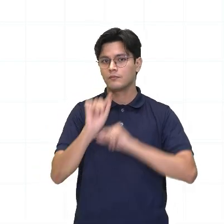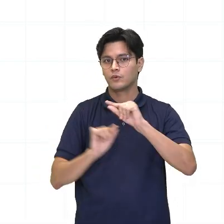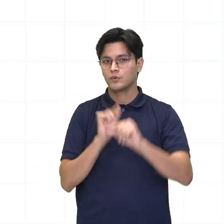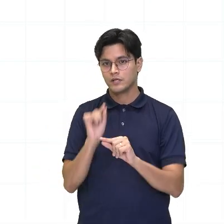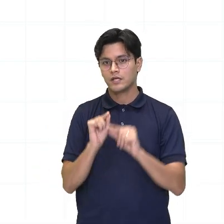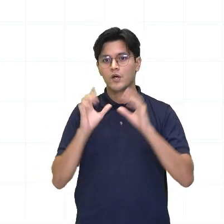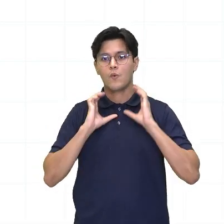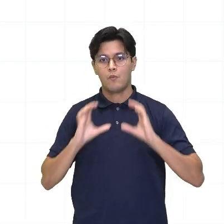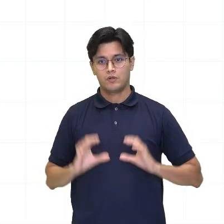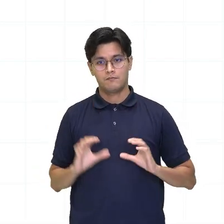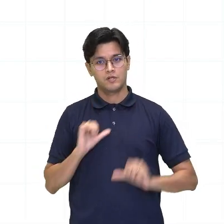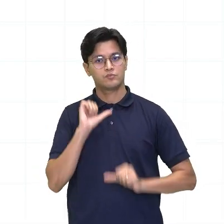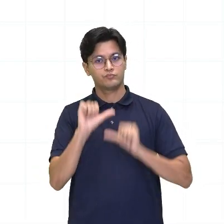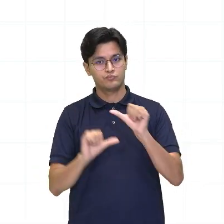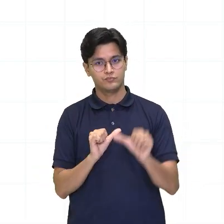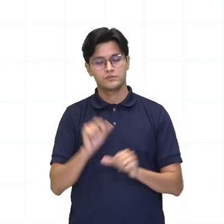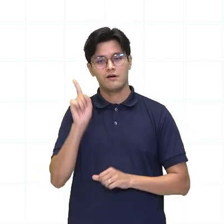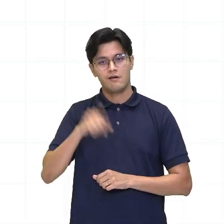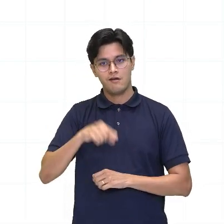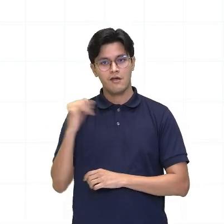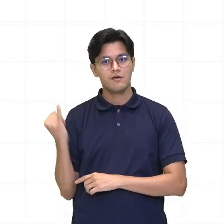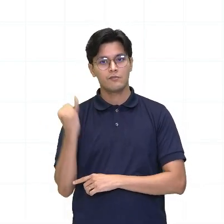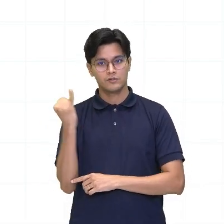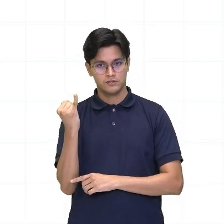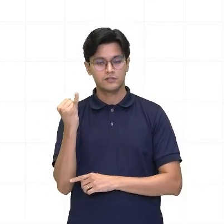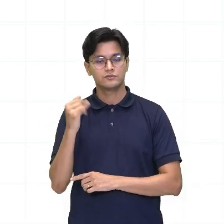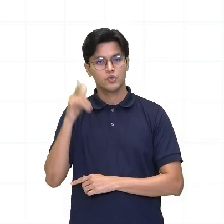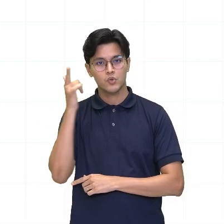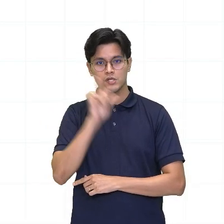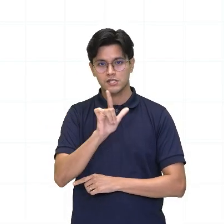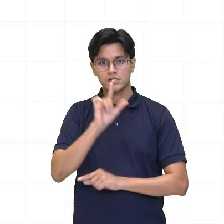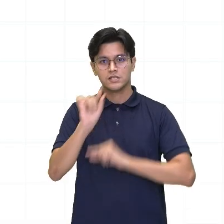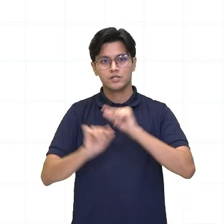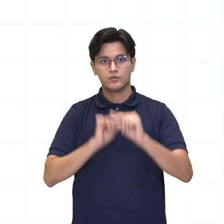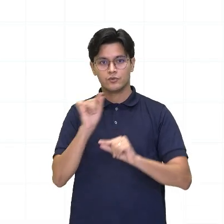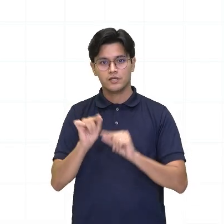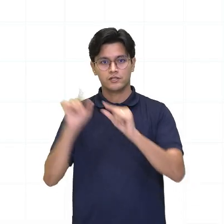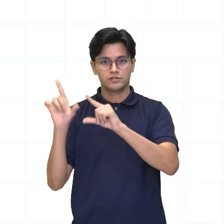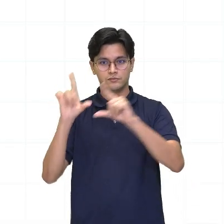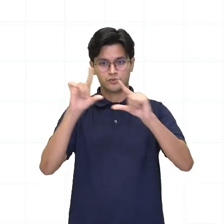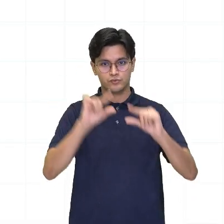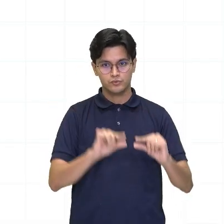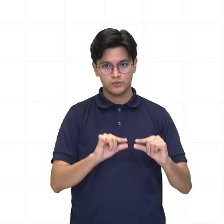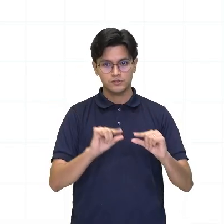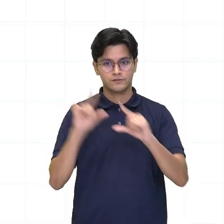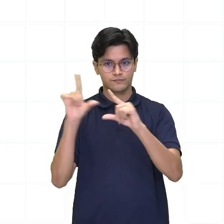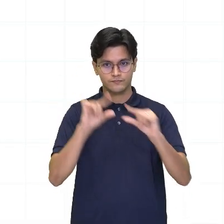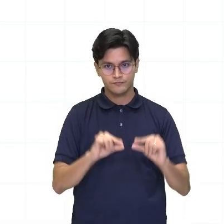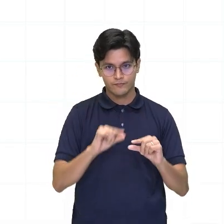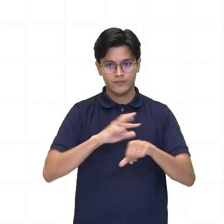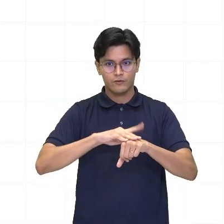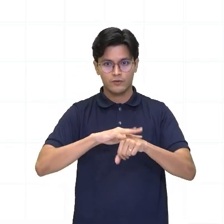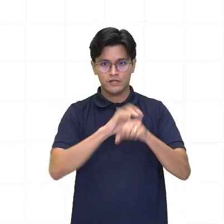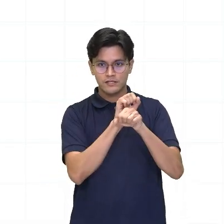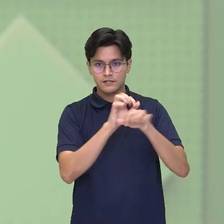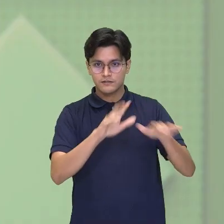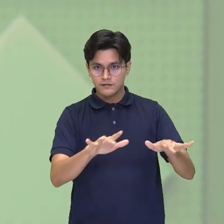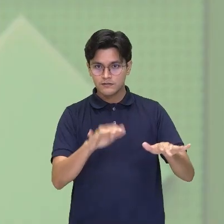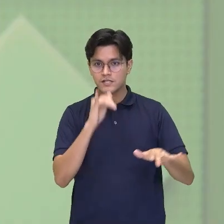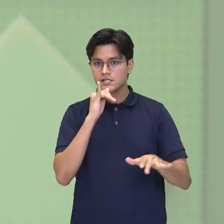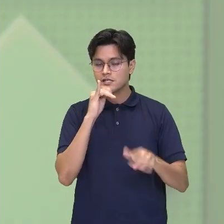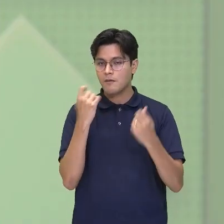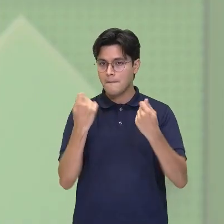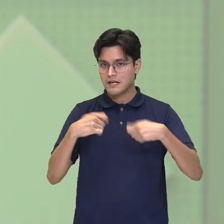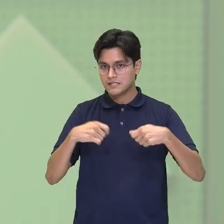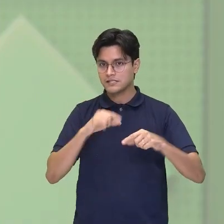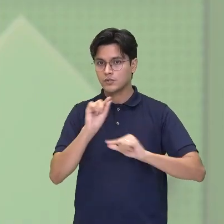redução da carga de doenças transmitidas por vetores. Então, quer dizer que a gente precisa desmatar menos, degradar menos a natureza,